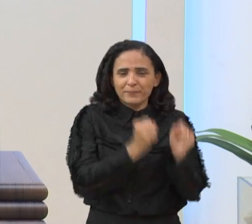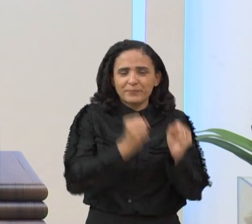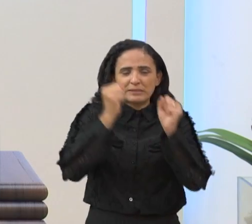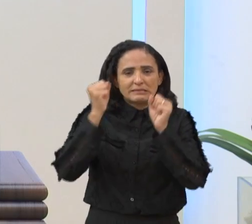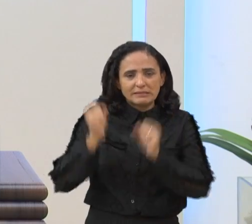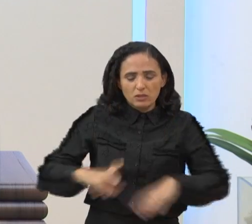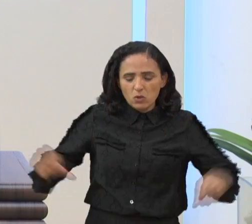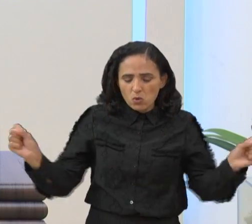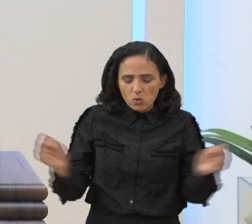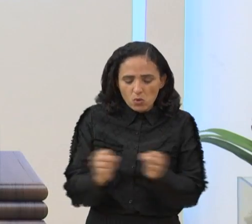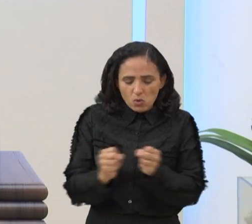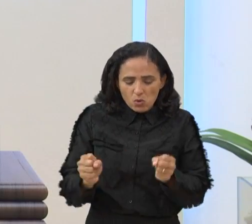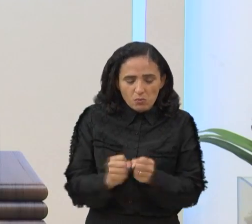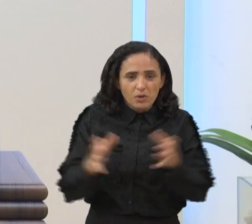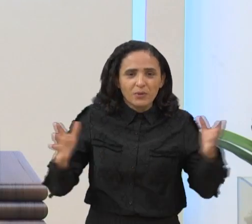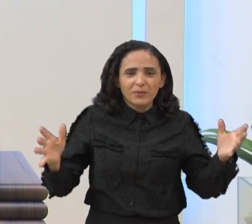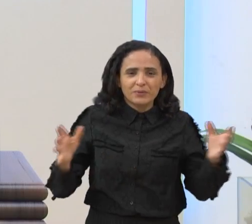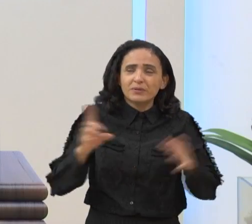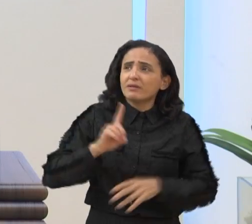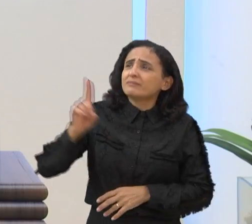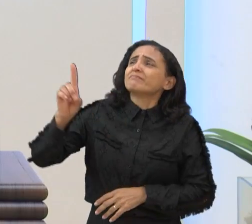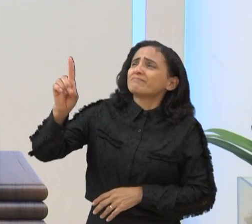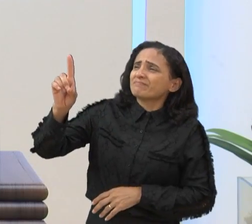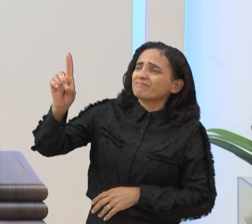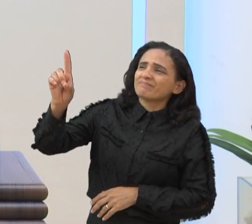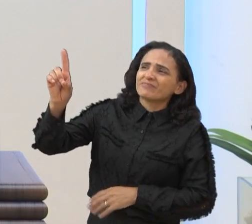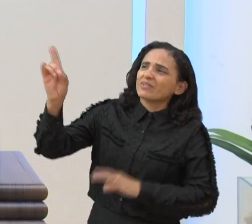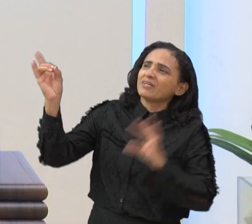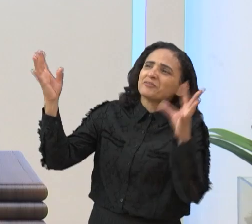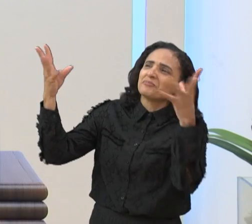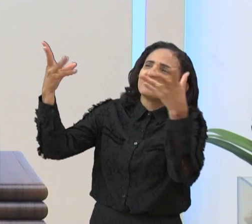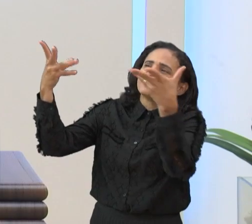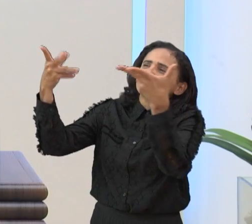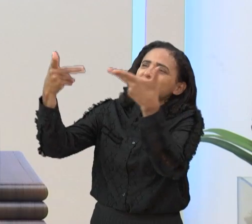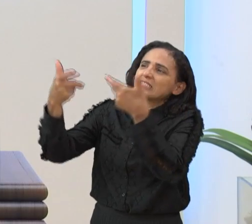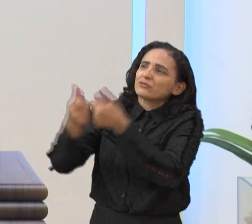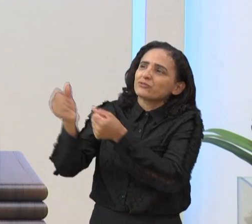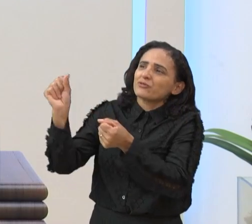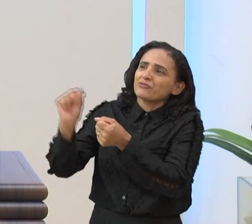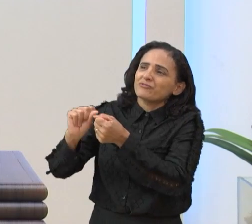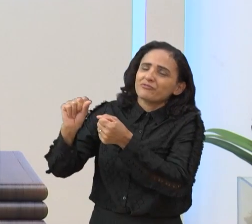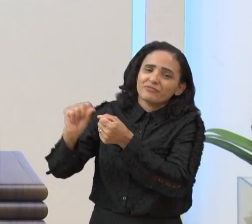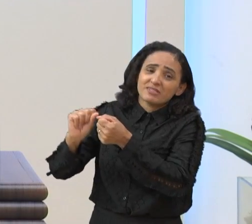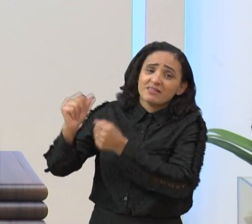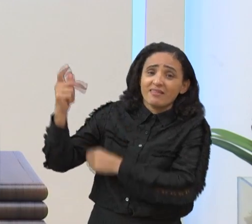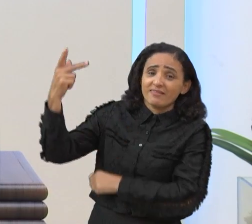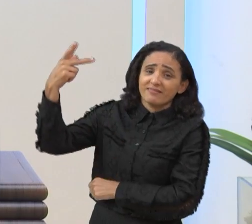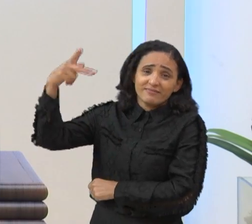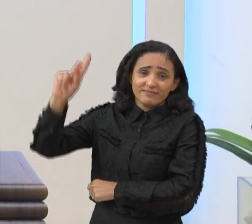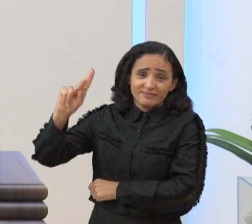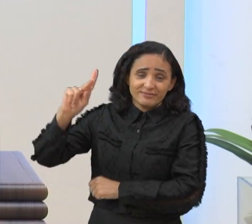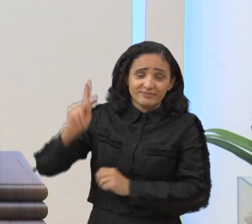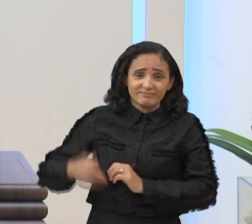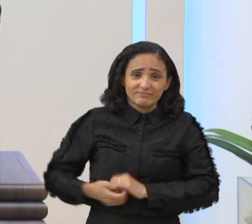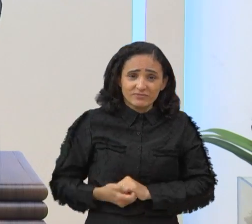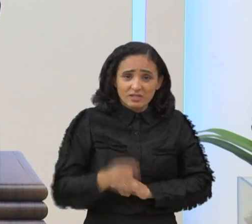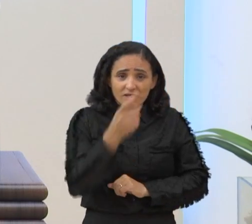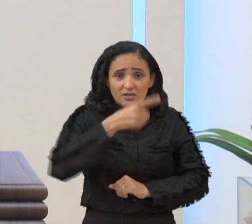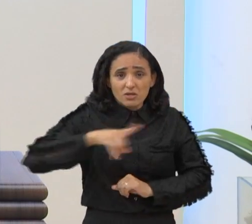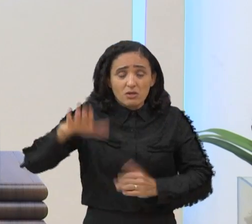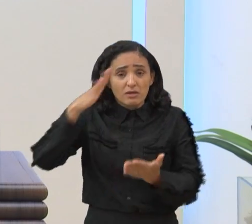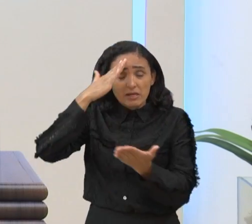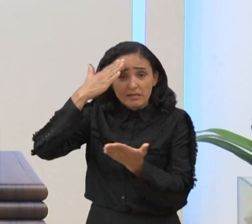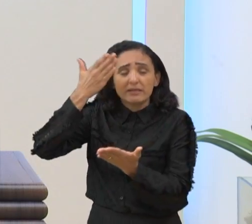obras. Deus é poderoso no que faz. Aleluia! Creia,